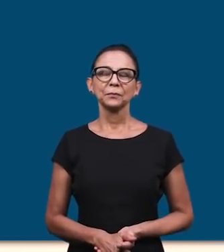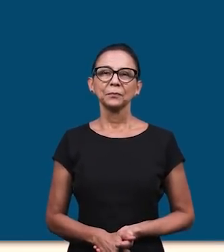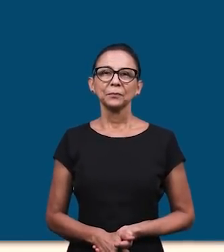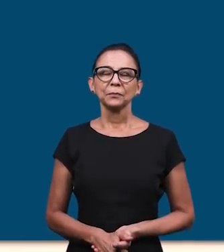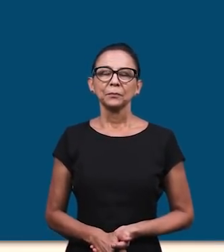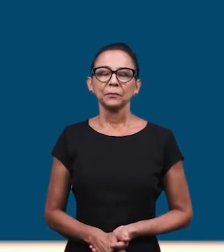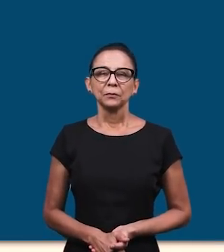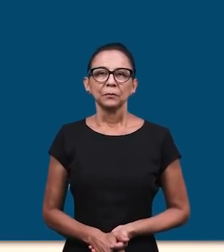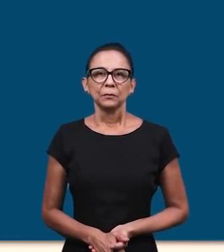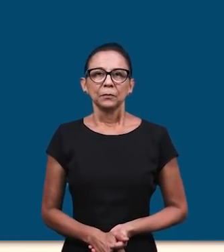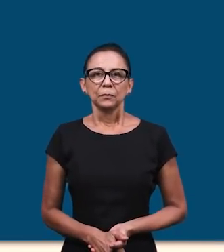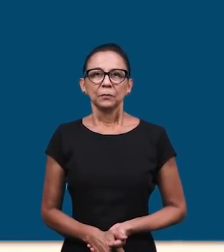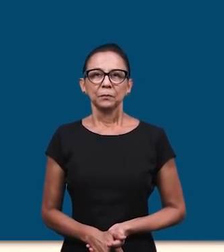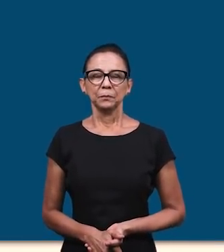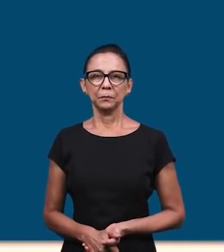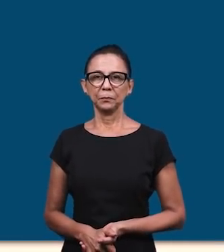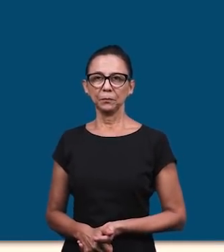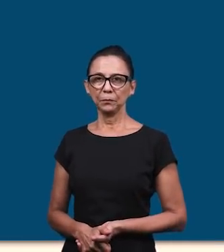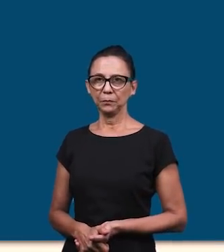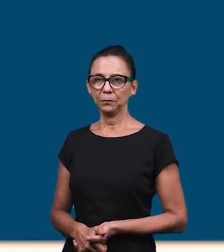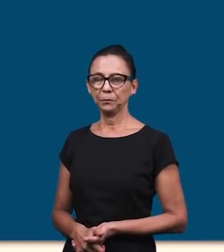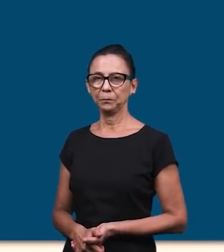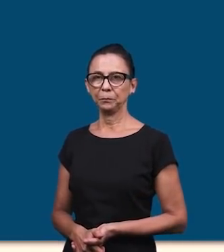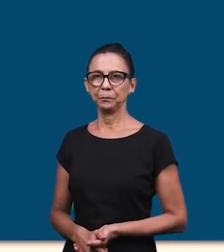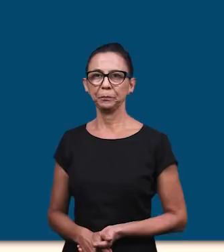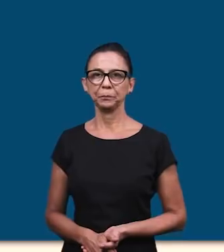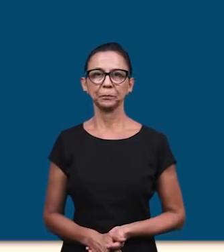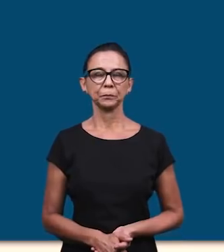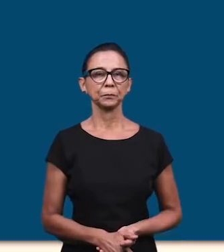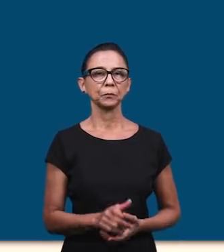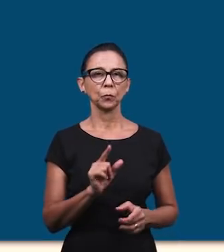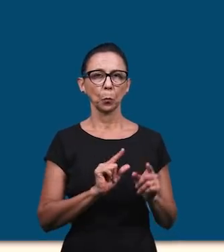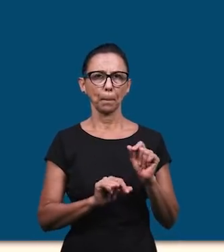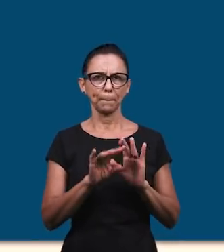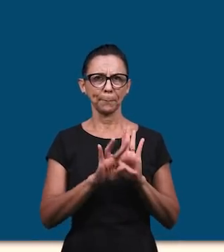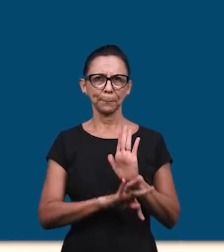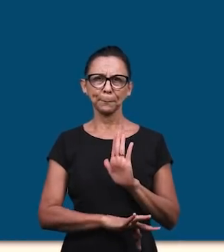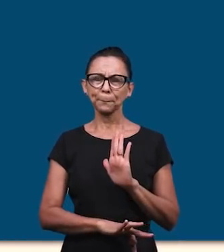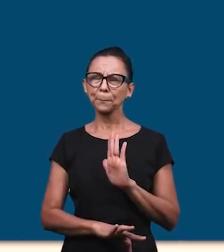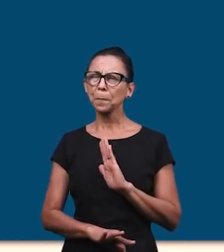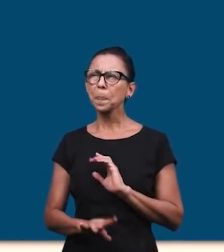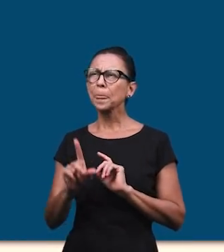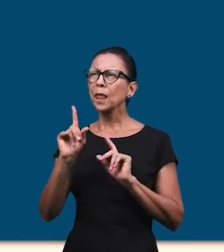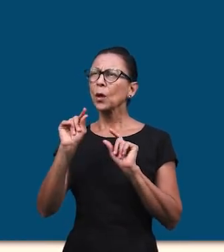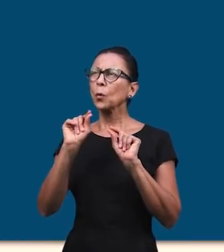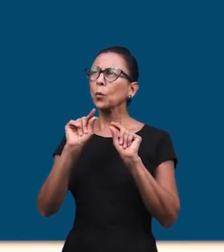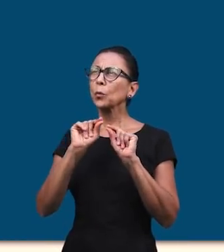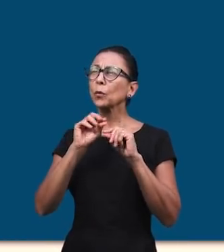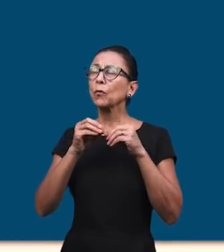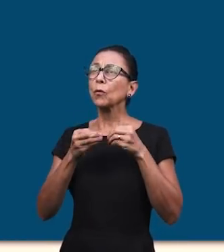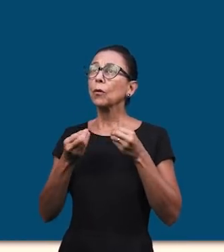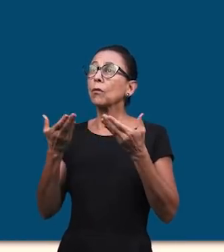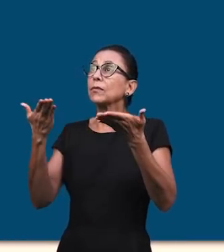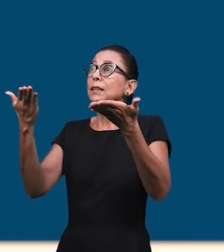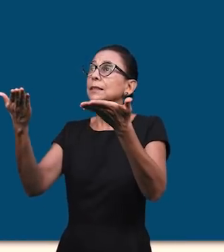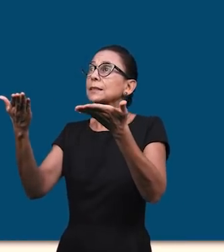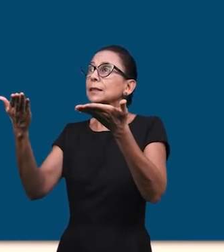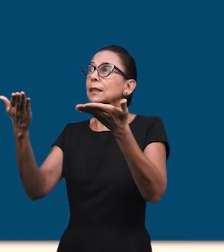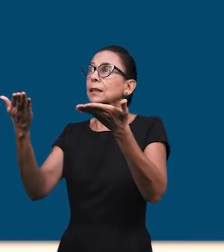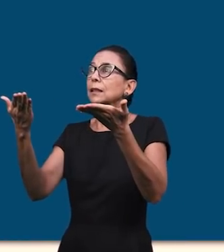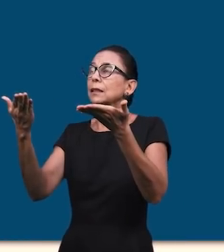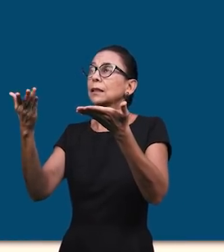e o verso de número 13, que nos diz assim: que darei eu ao Senhor por todos